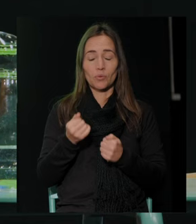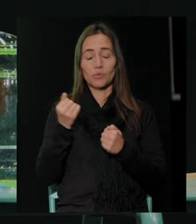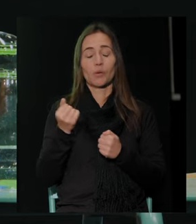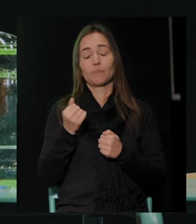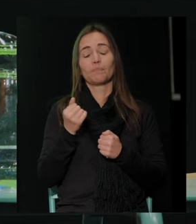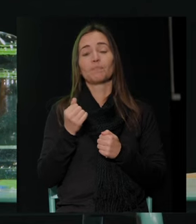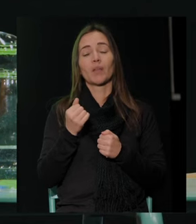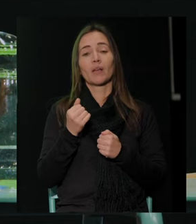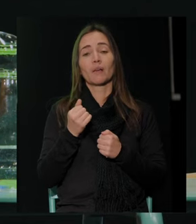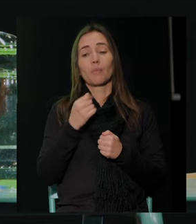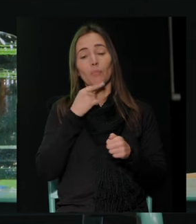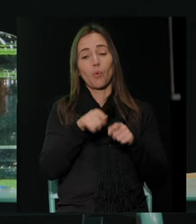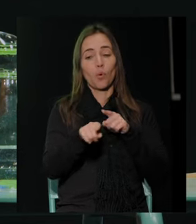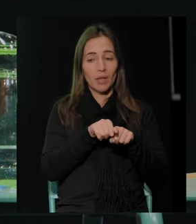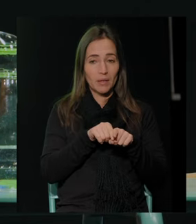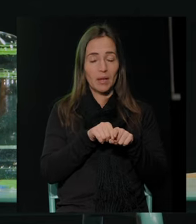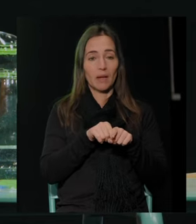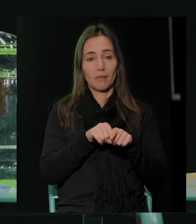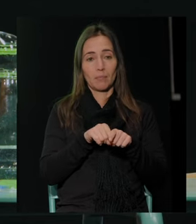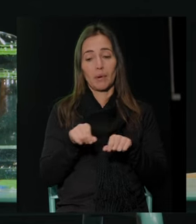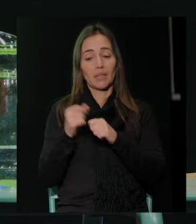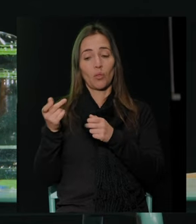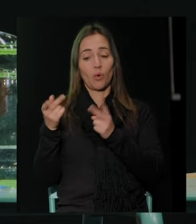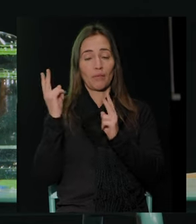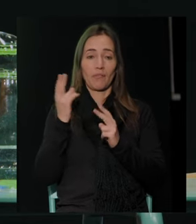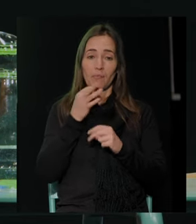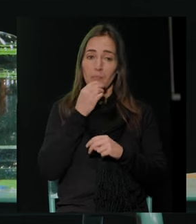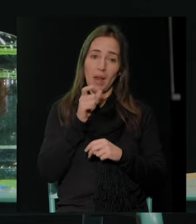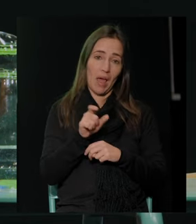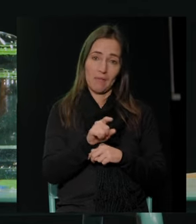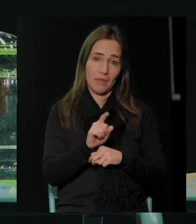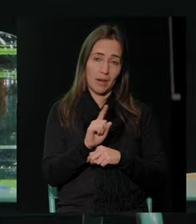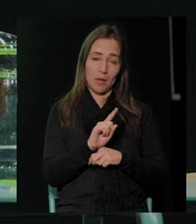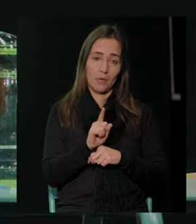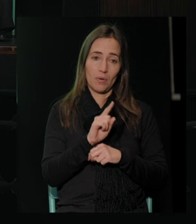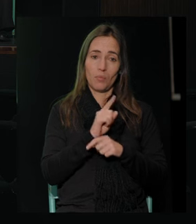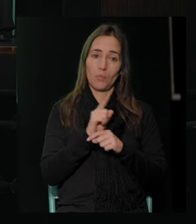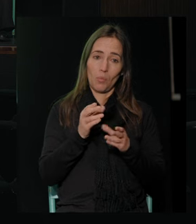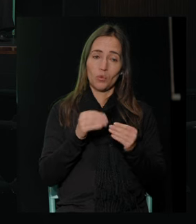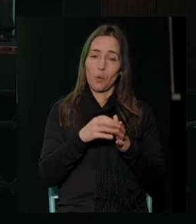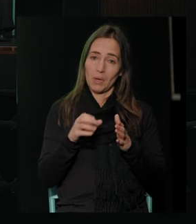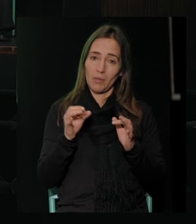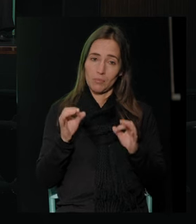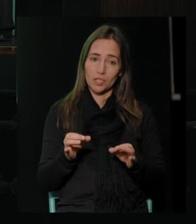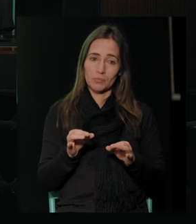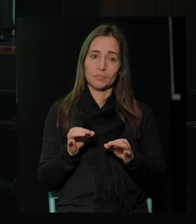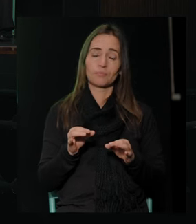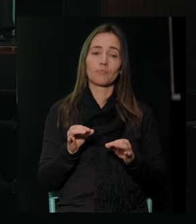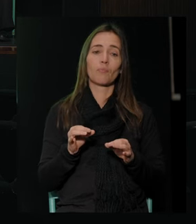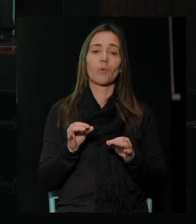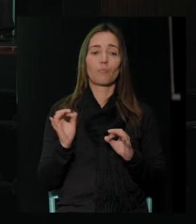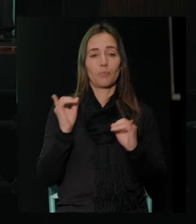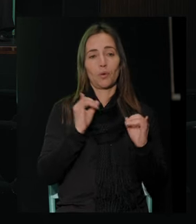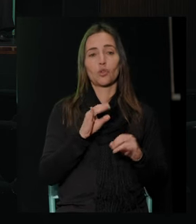politicamente ou de forma partidária, no livro não encontrarás a palavra em lado nenhum. Ou seja, não, é mesmo precisamente complicado. Por isso. Sim. Pronto,